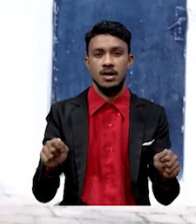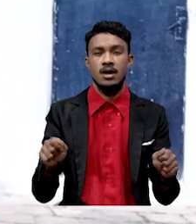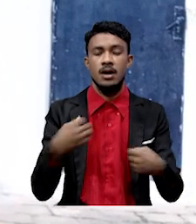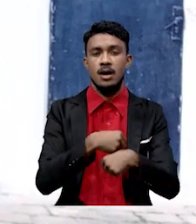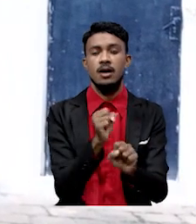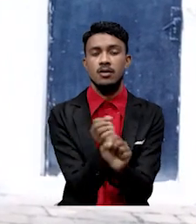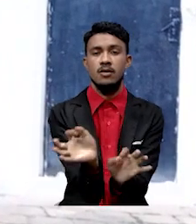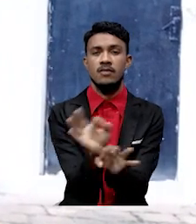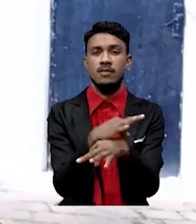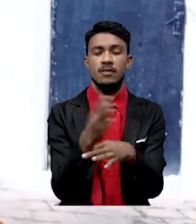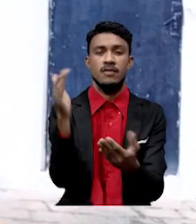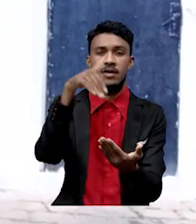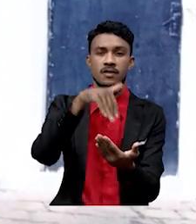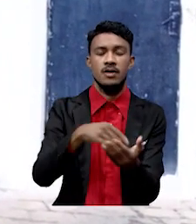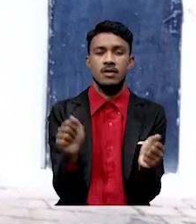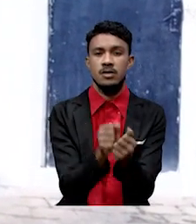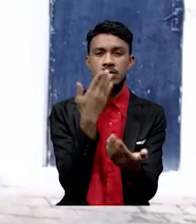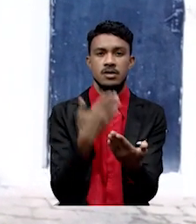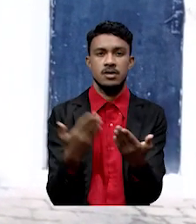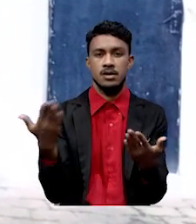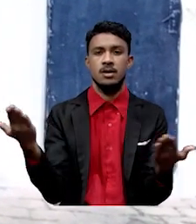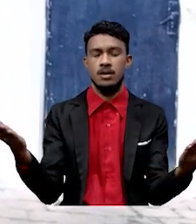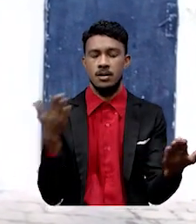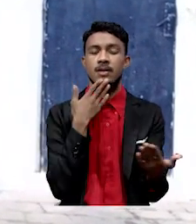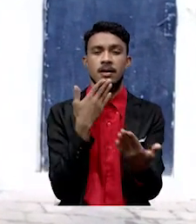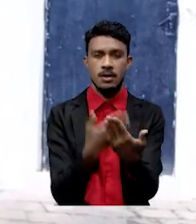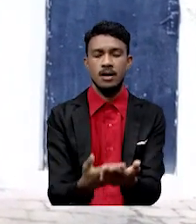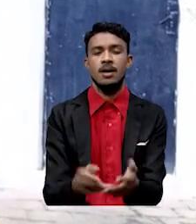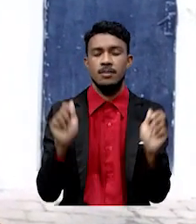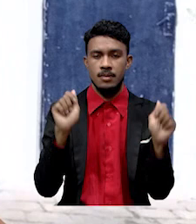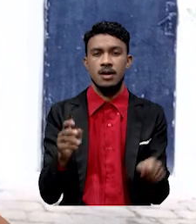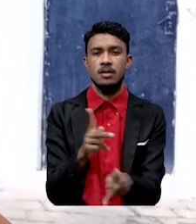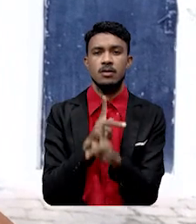fali equipamentos ne hodia para atu bele asegura ita nia